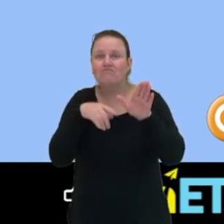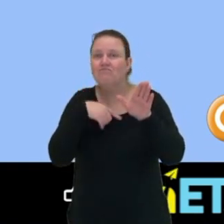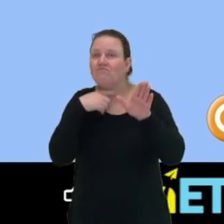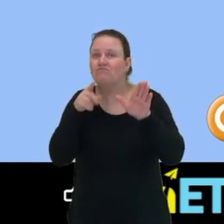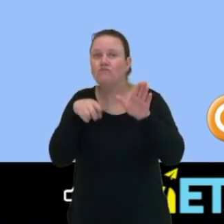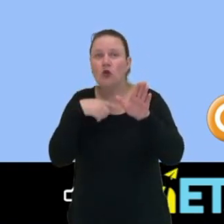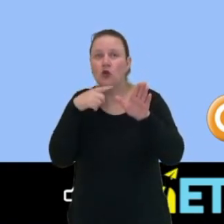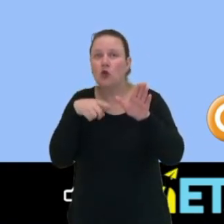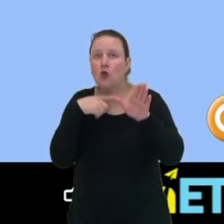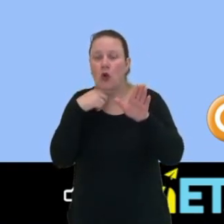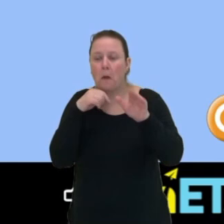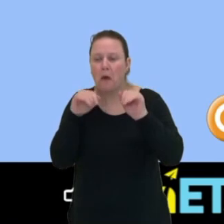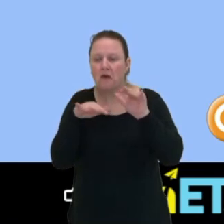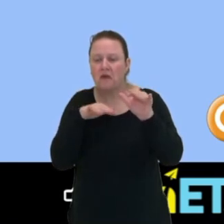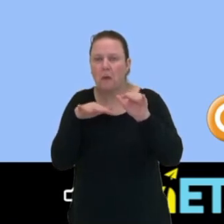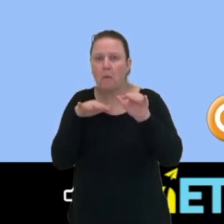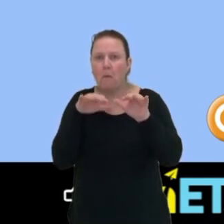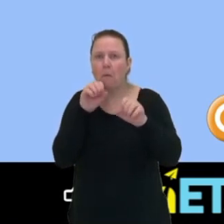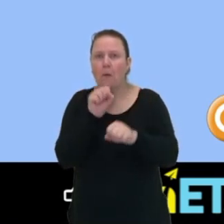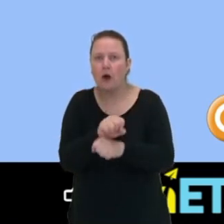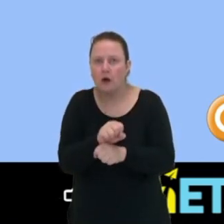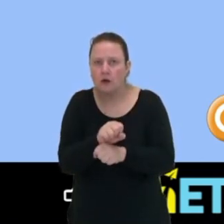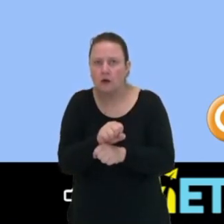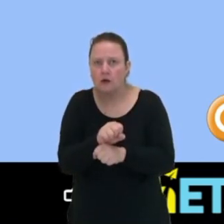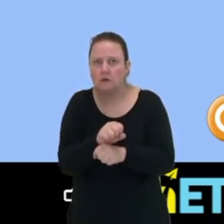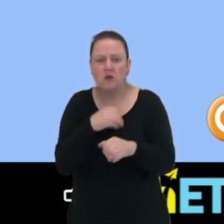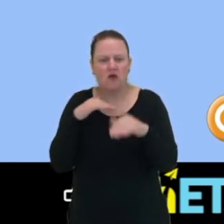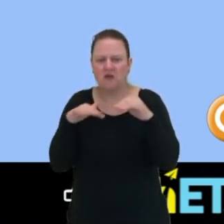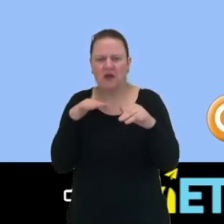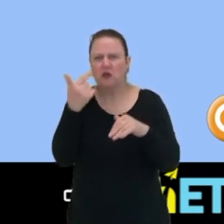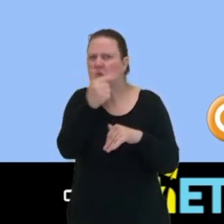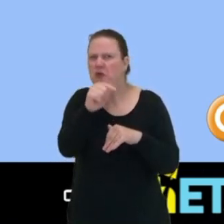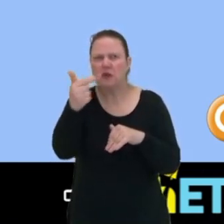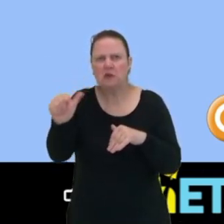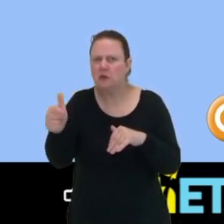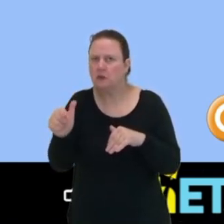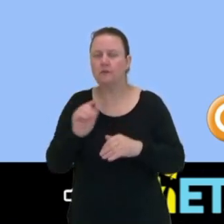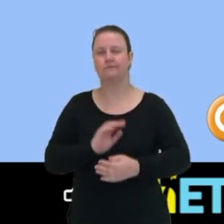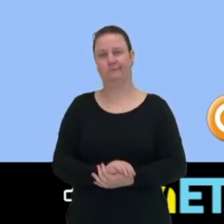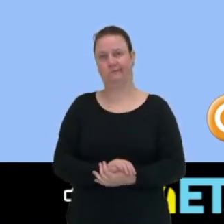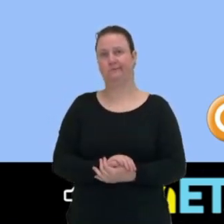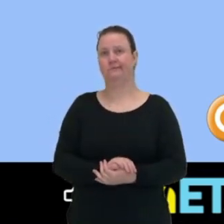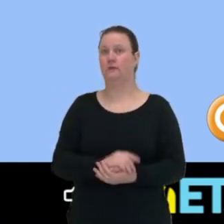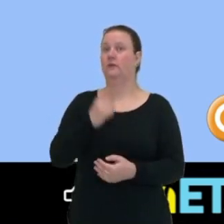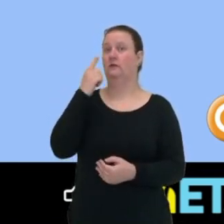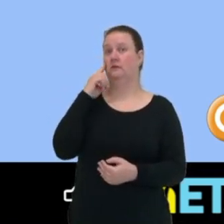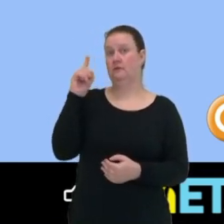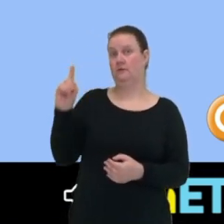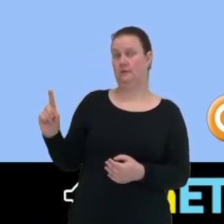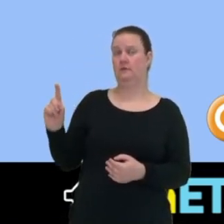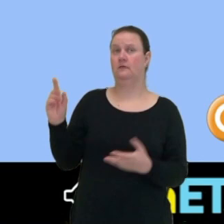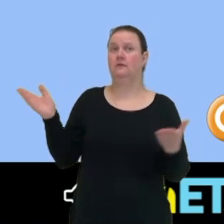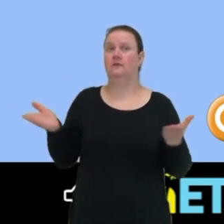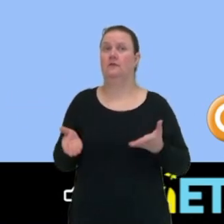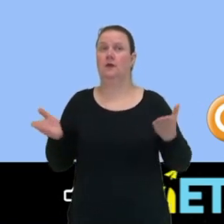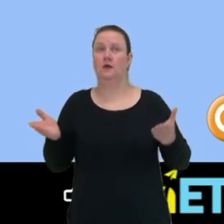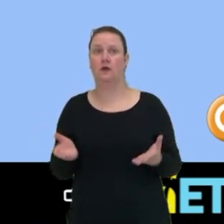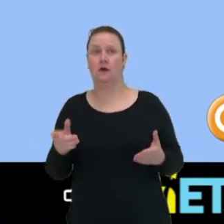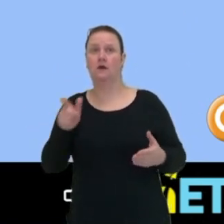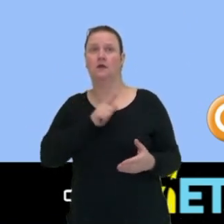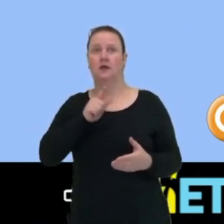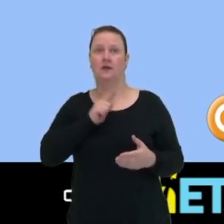faz o movimento dos elétrons. Fechamos o circuito. Nossa, e agora até tem